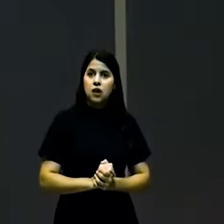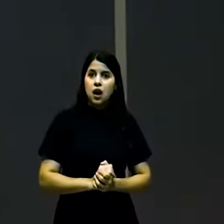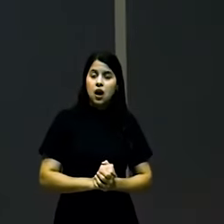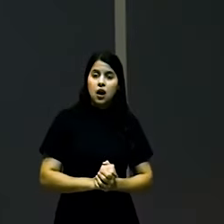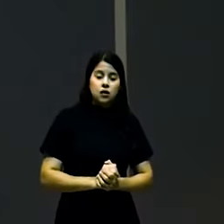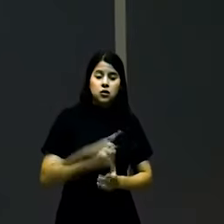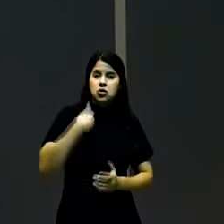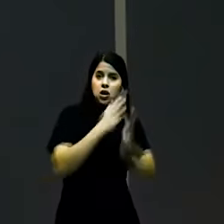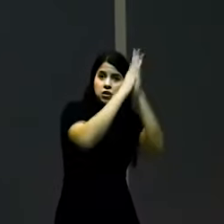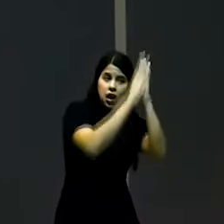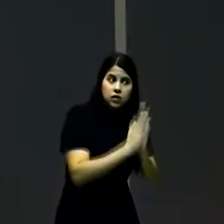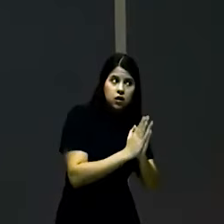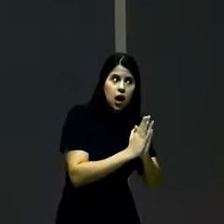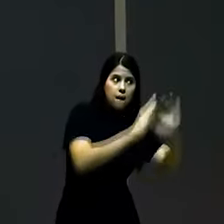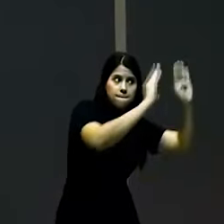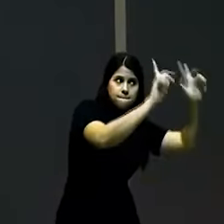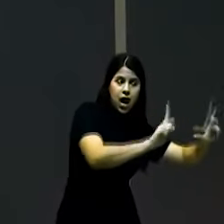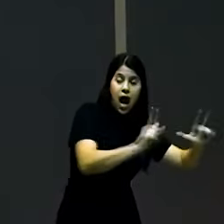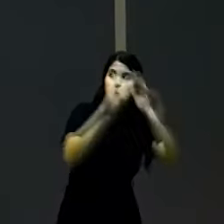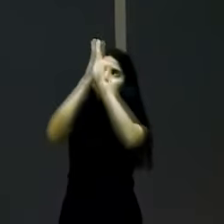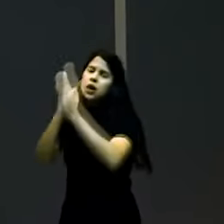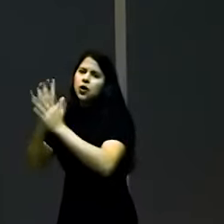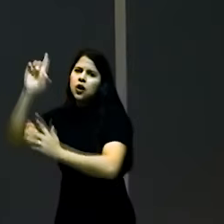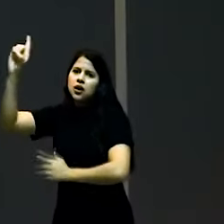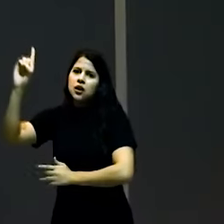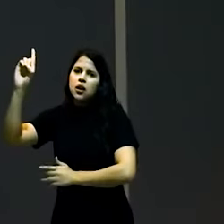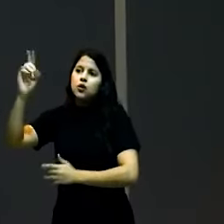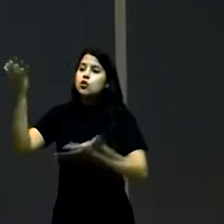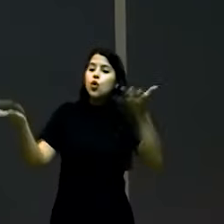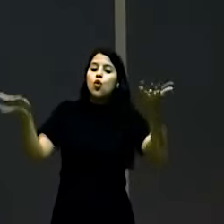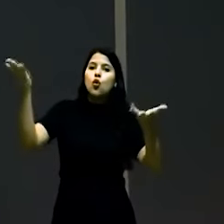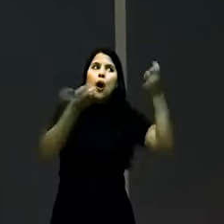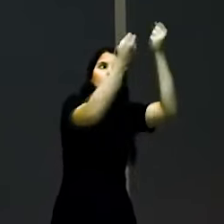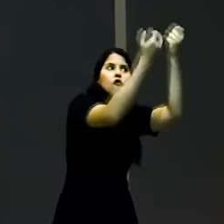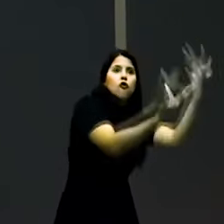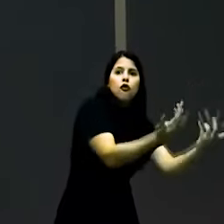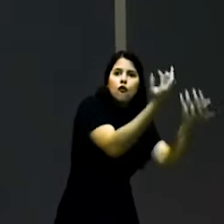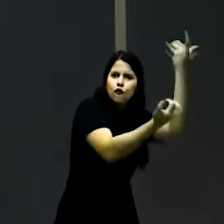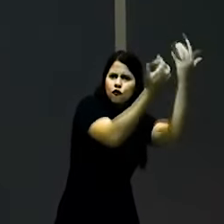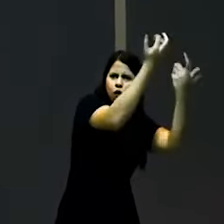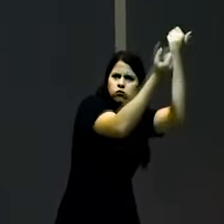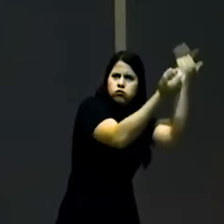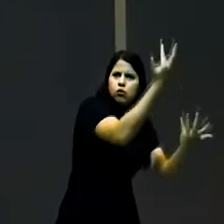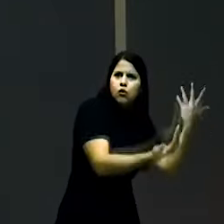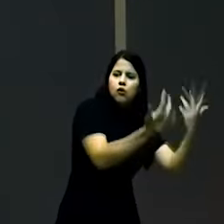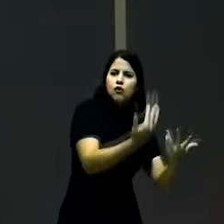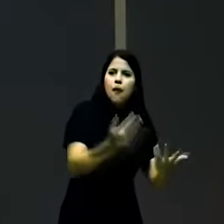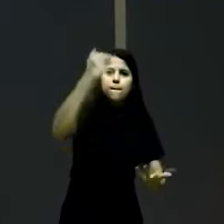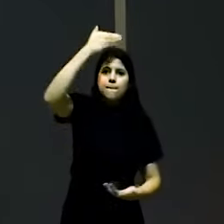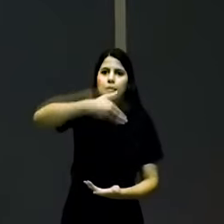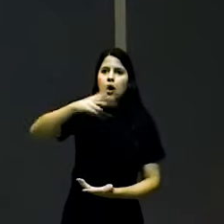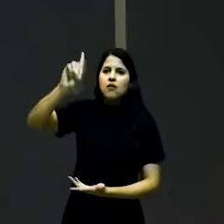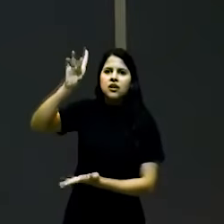fogo é o Deus verdadeiro. Acabe quer esse desafio. Olha a coragem desse